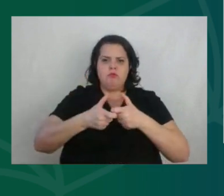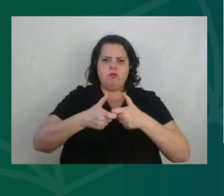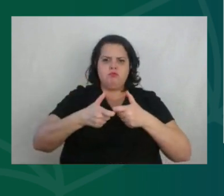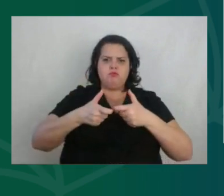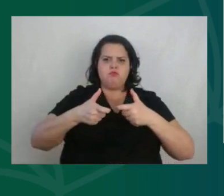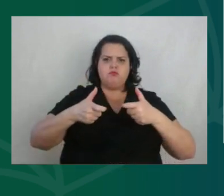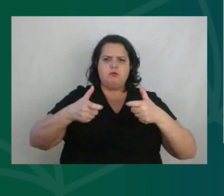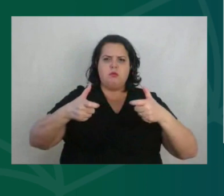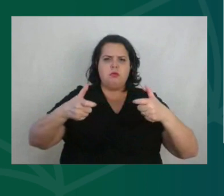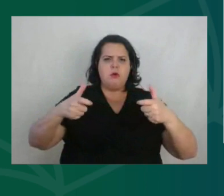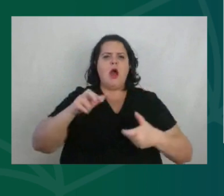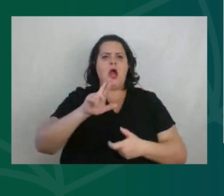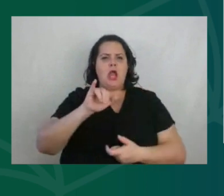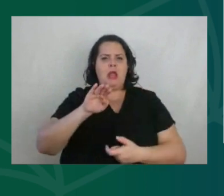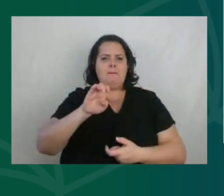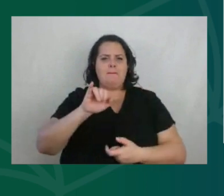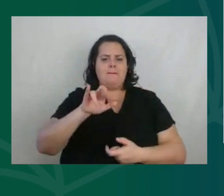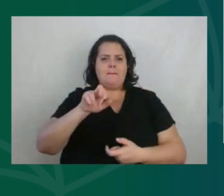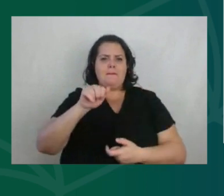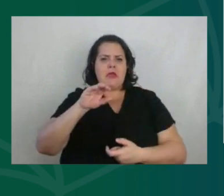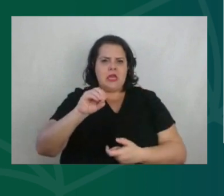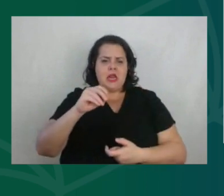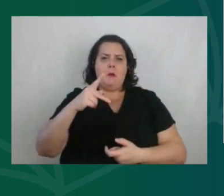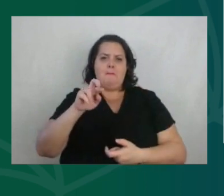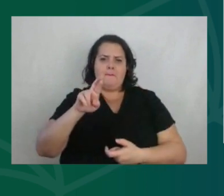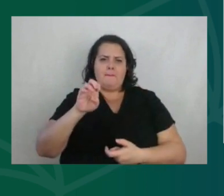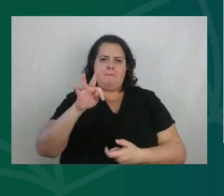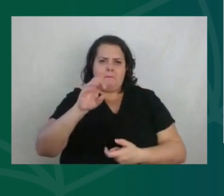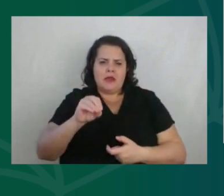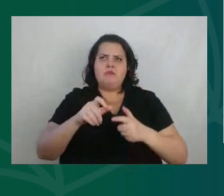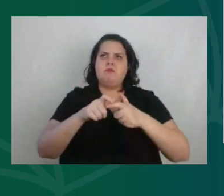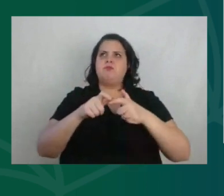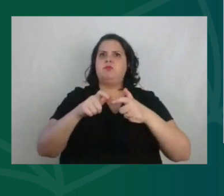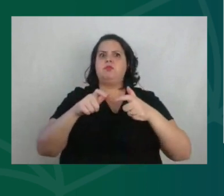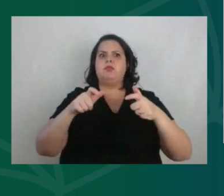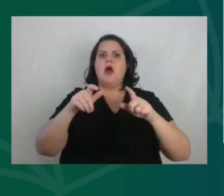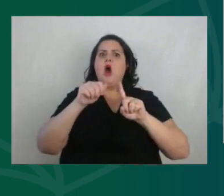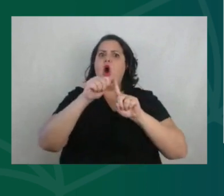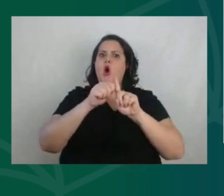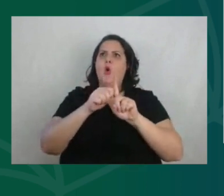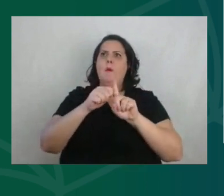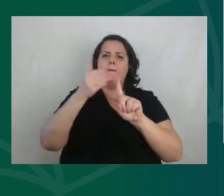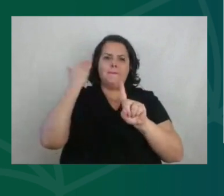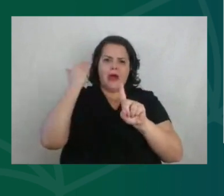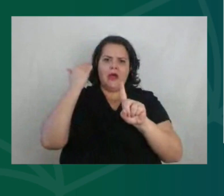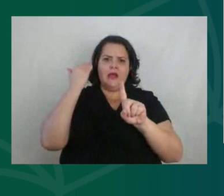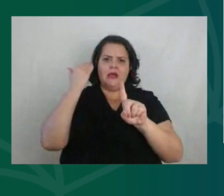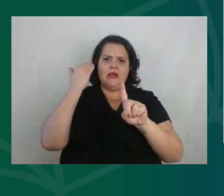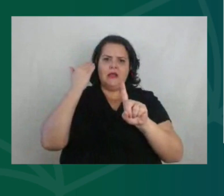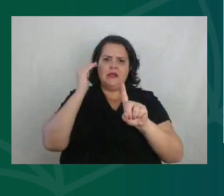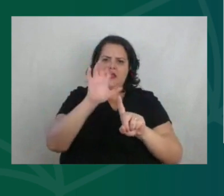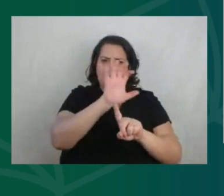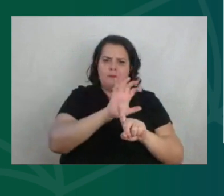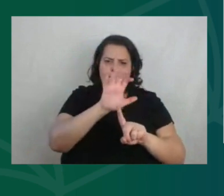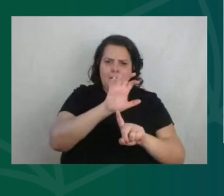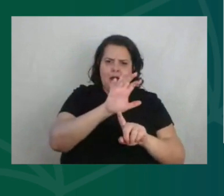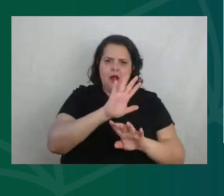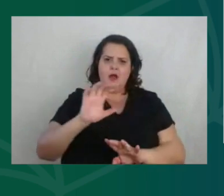uma interiorização, isso é uma comparação dos mapas de um mês atrás, quanto mais escurinho, mais